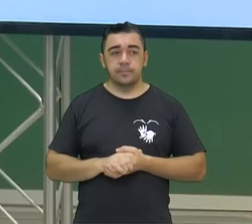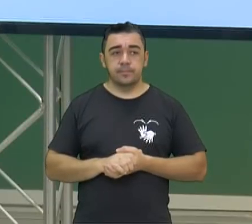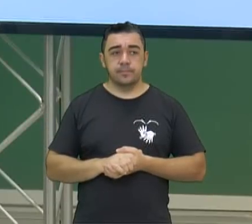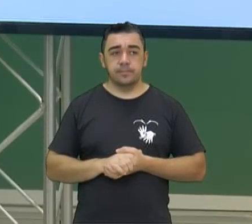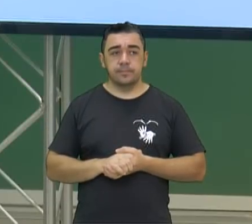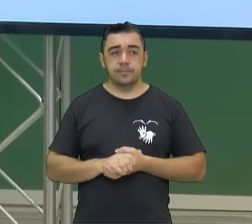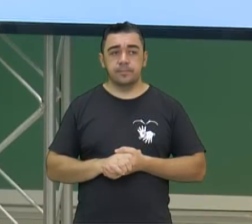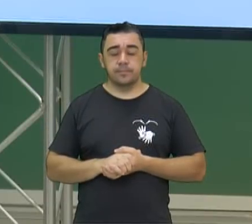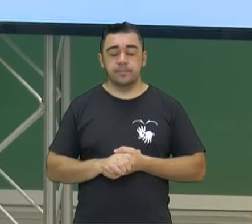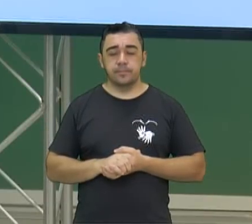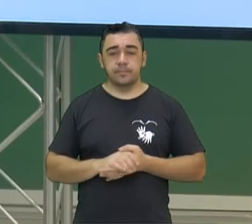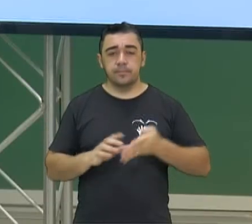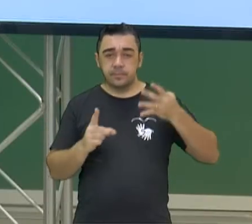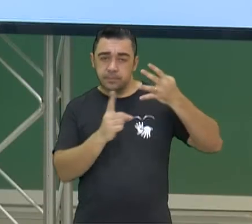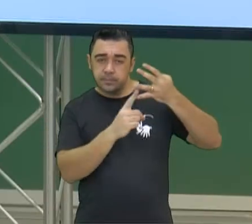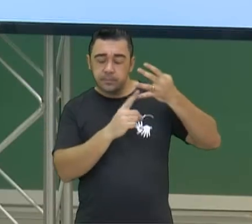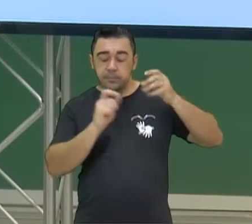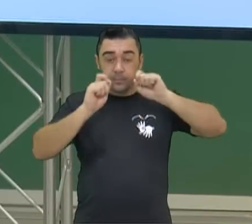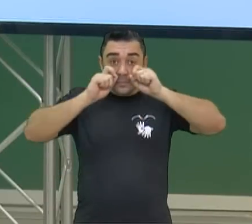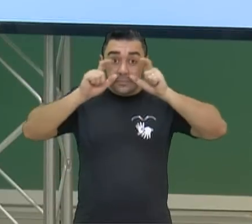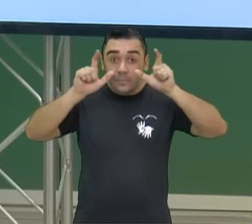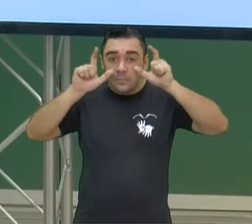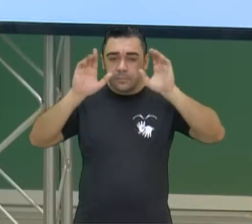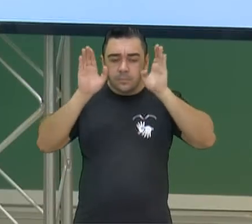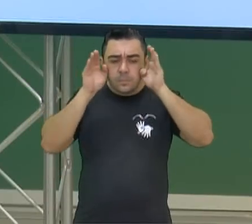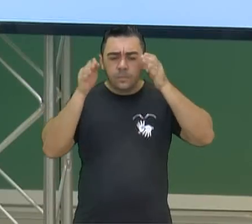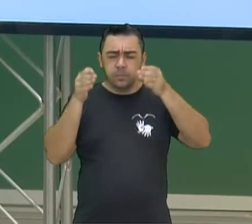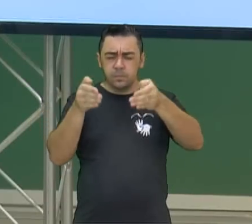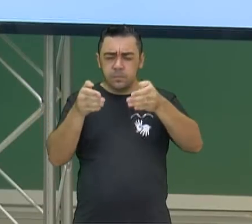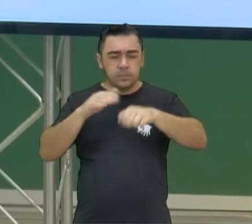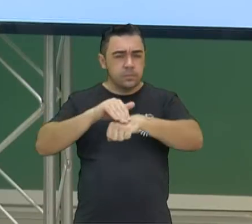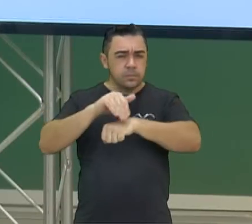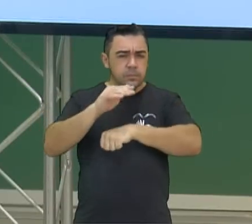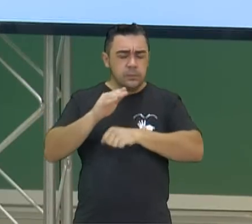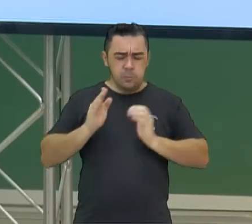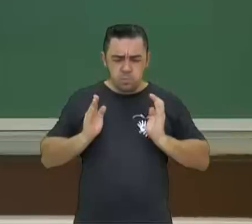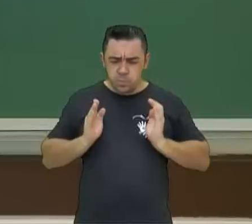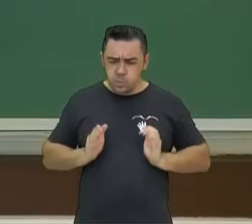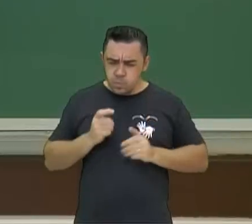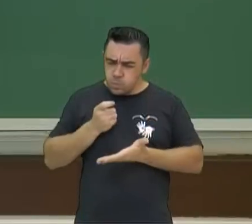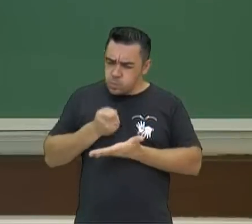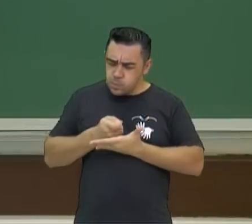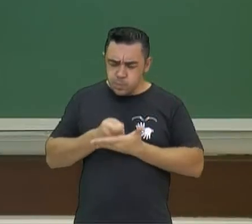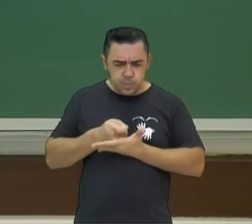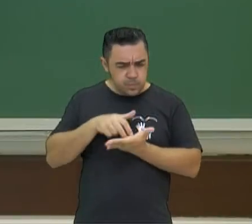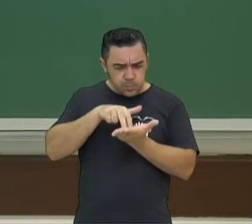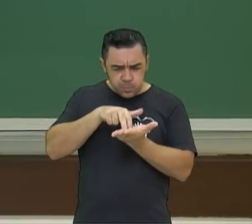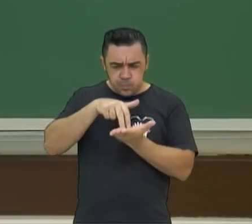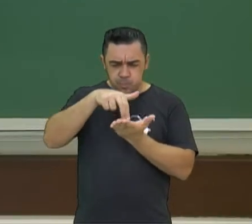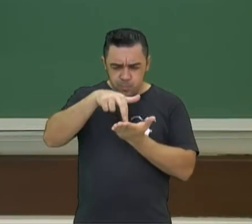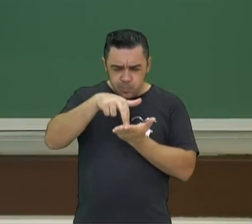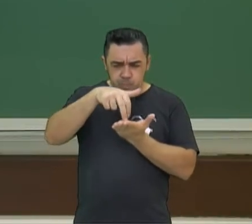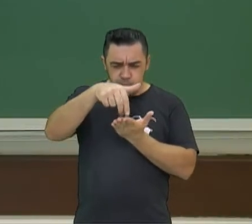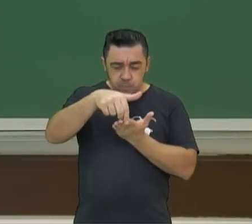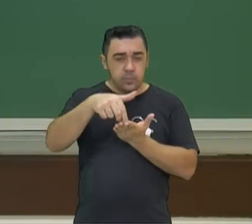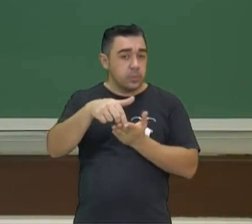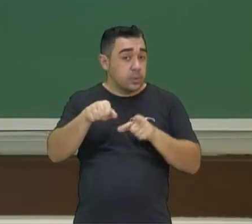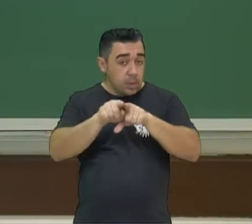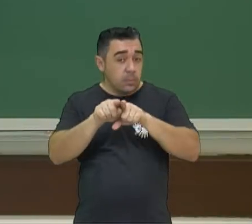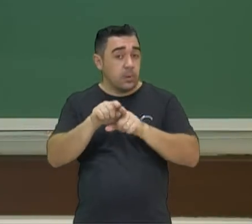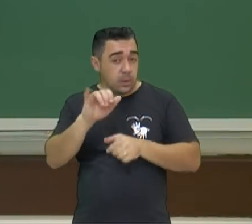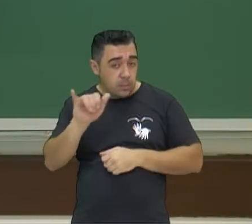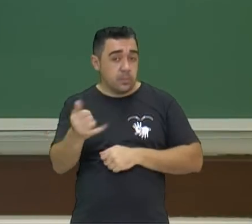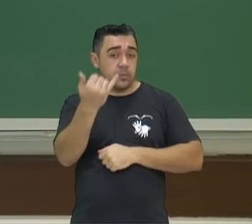O aprofundamento da atenção, concentração, disciplina e determinação. Isso é fundamental, né? Nos nossos